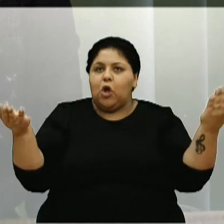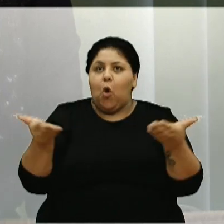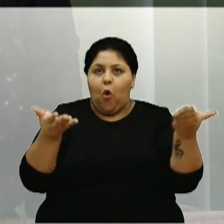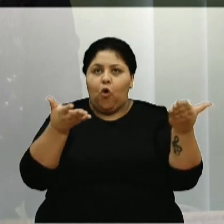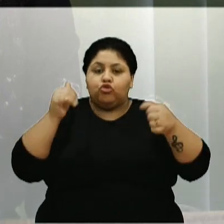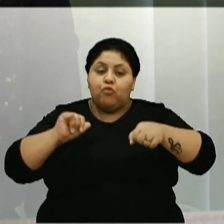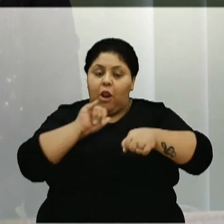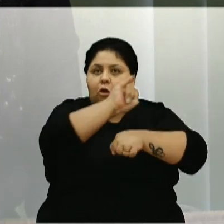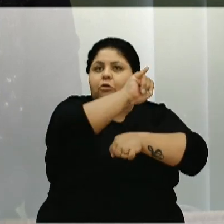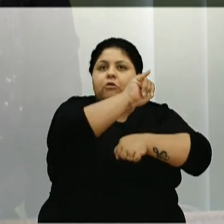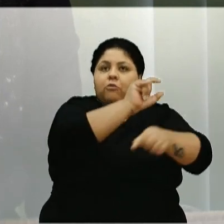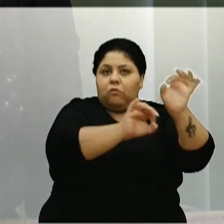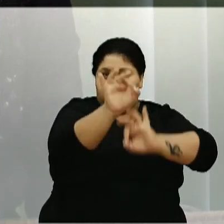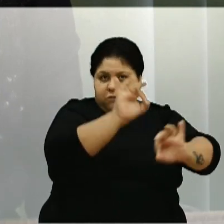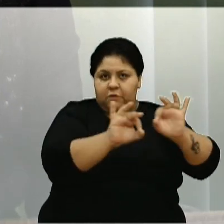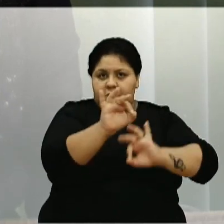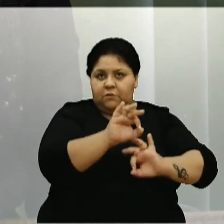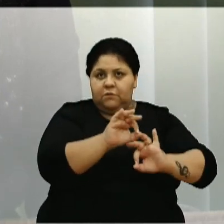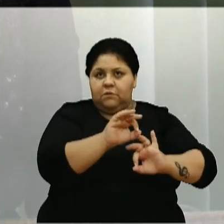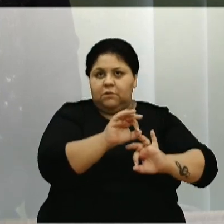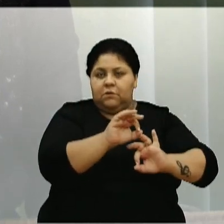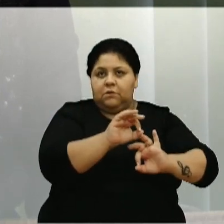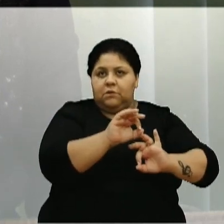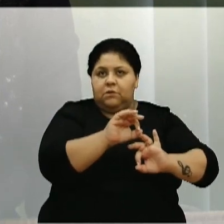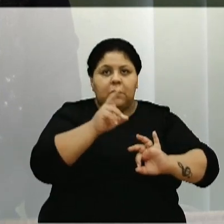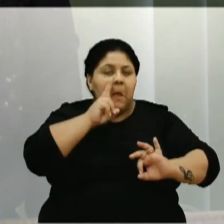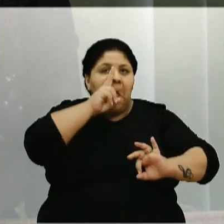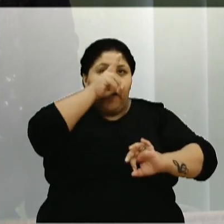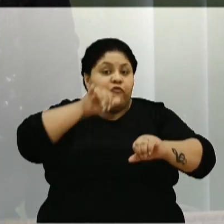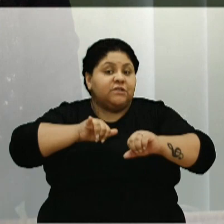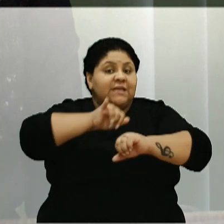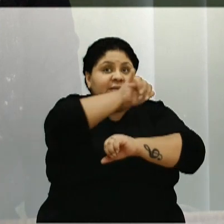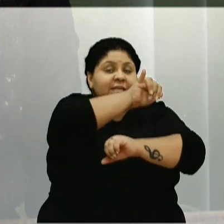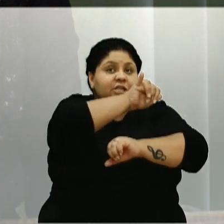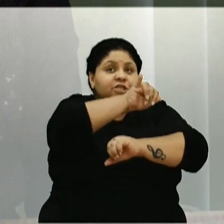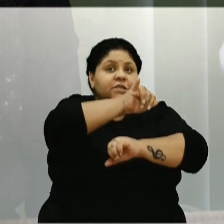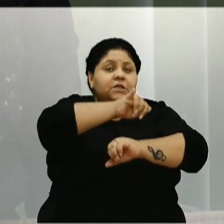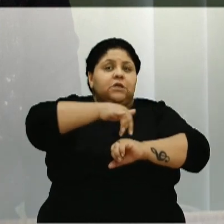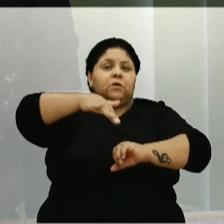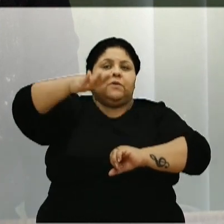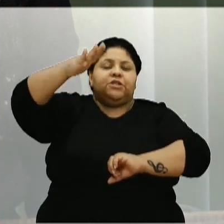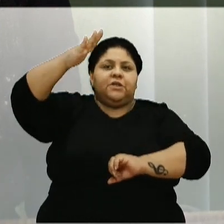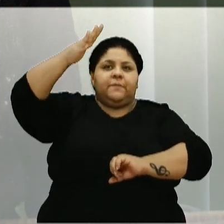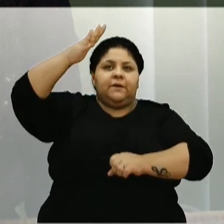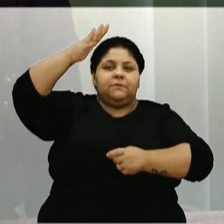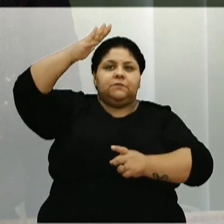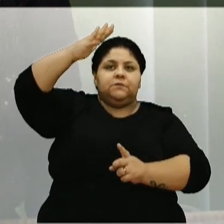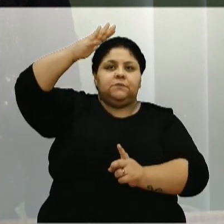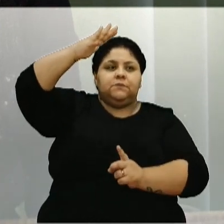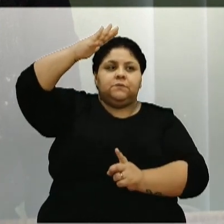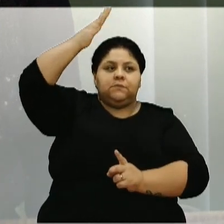sendo administrado pelo Sindacta 2, que é a Força Aérea de Curitiba. Nós estamos fazendo a nossa parte,